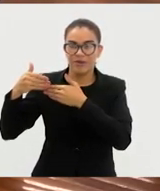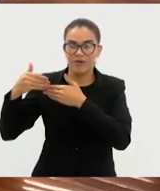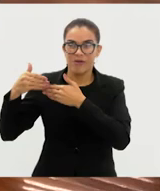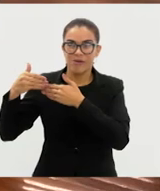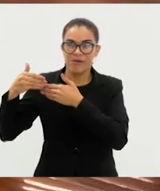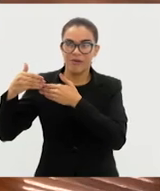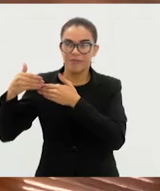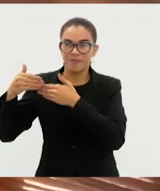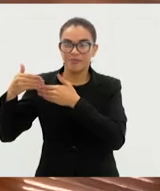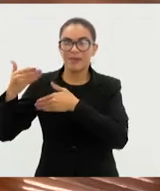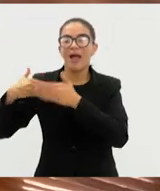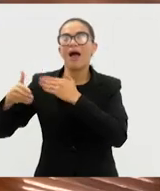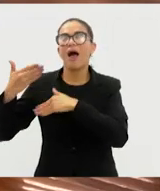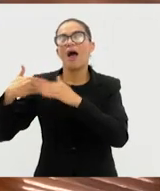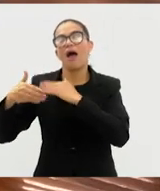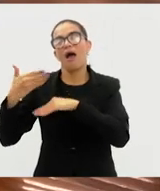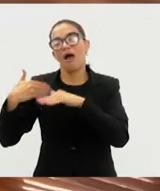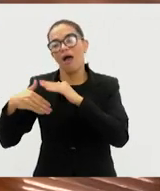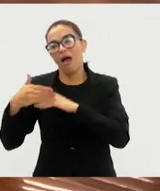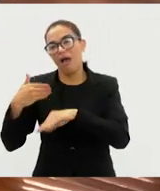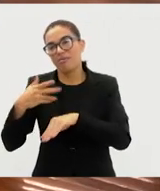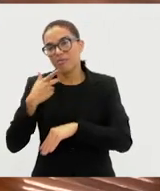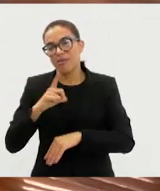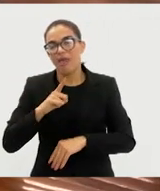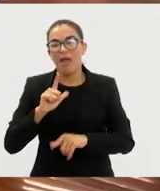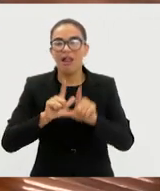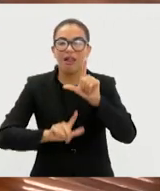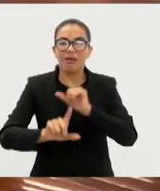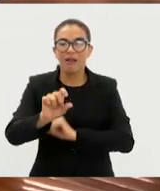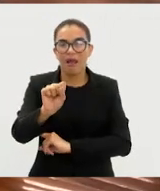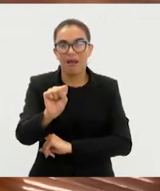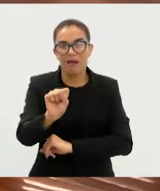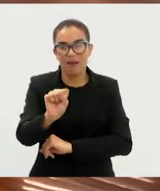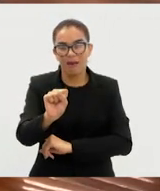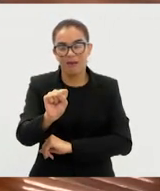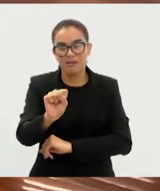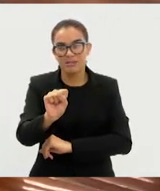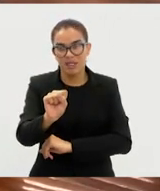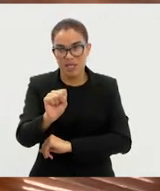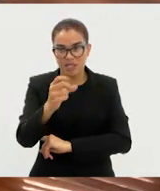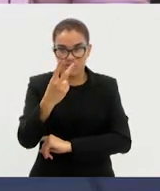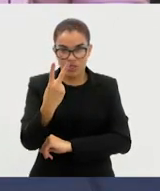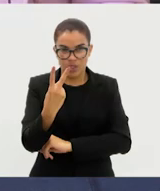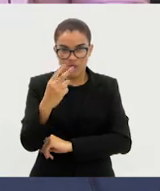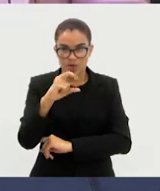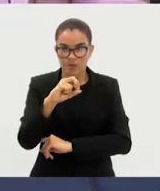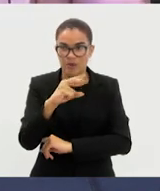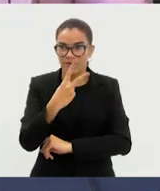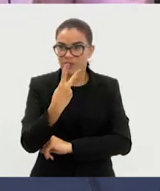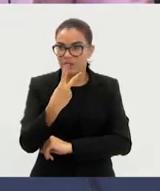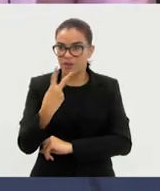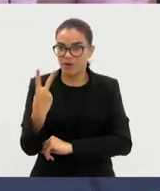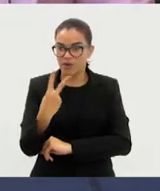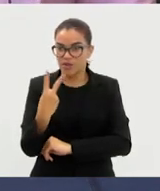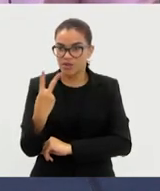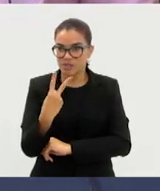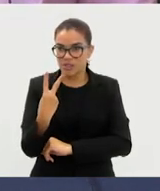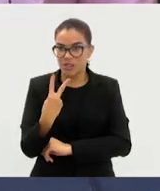Então é exercício anterior, porque tem um S aqui, então é só de 22, não é isso?